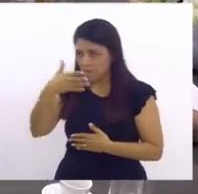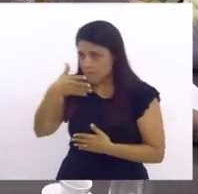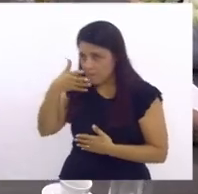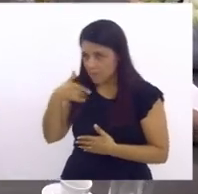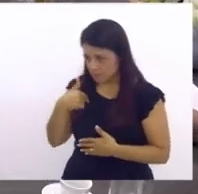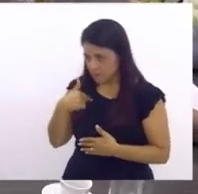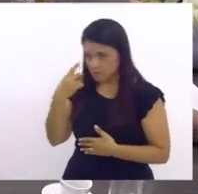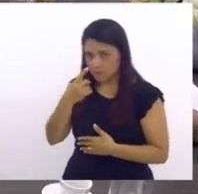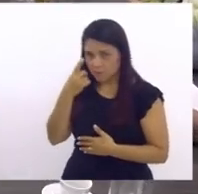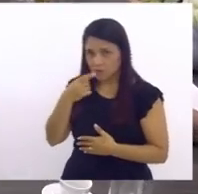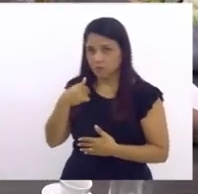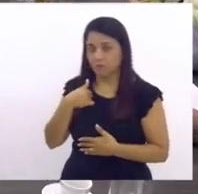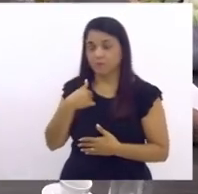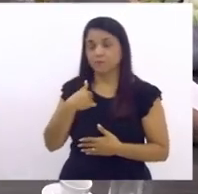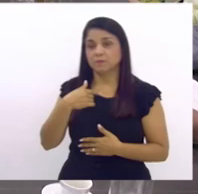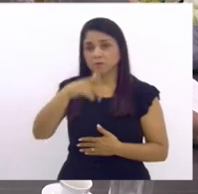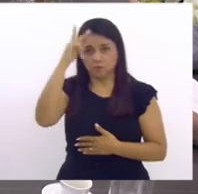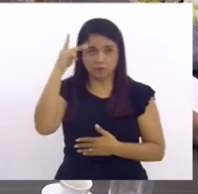Deputado, olha só.